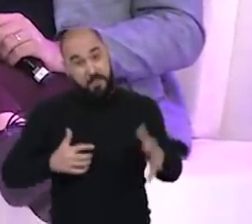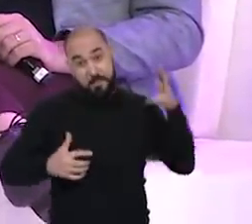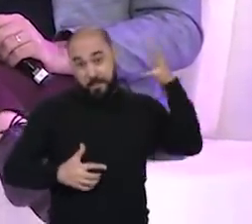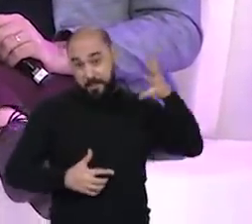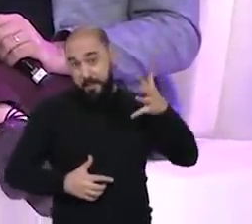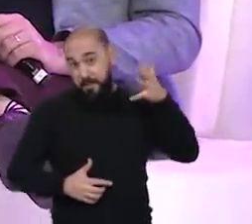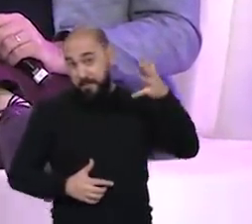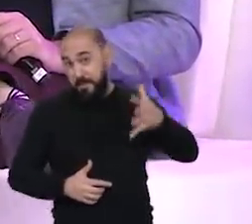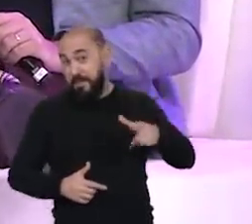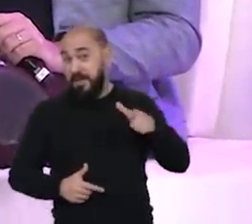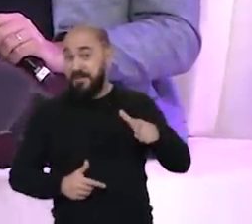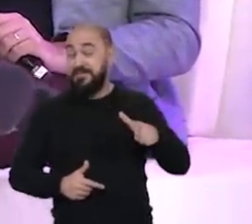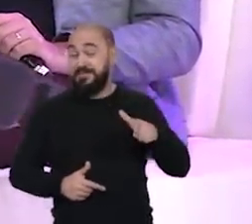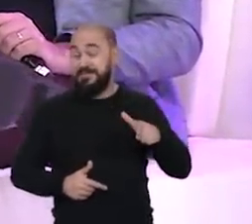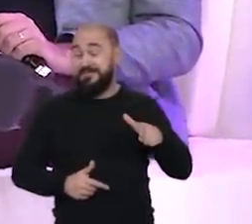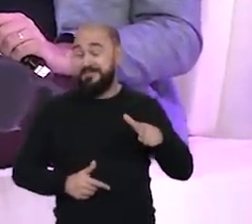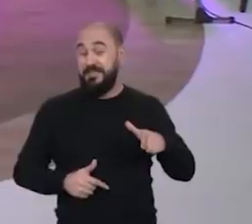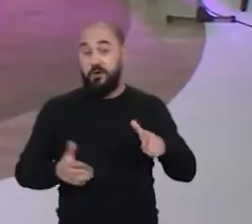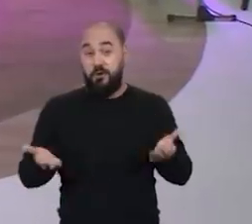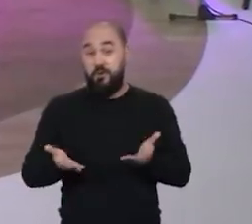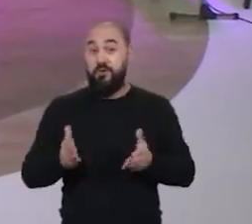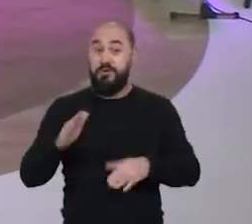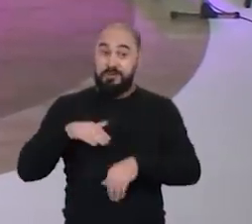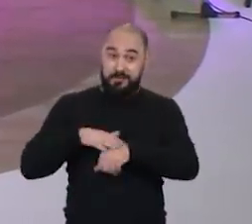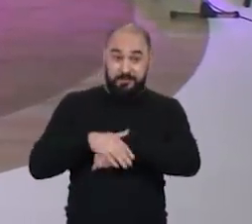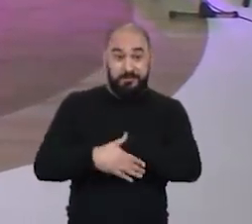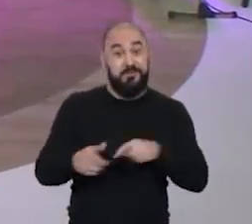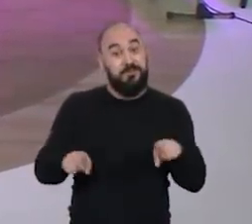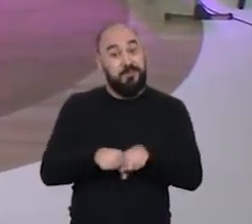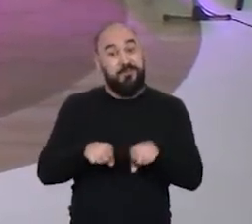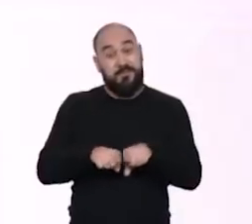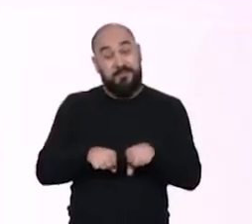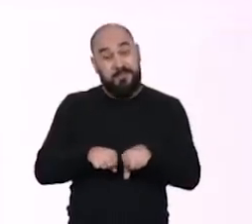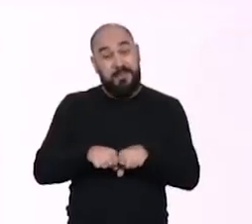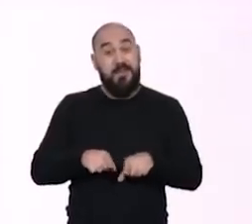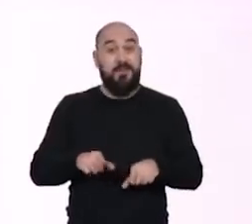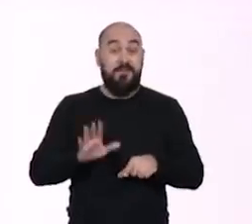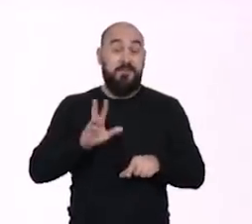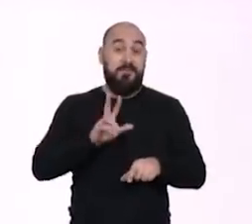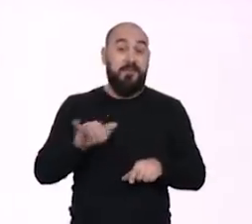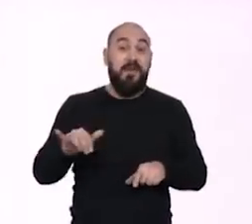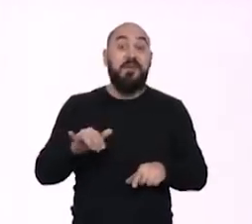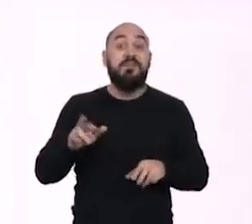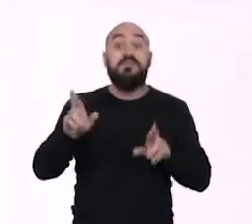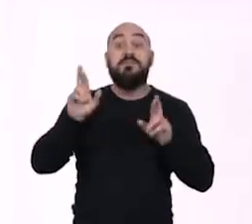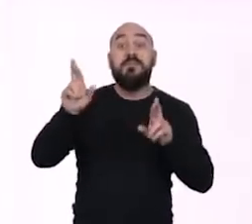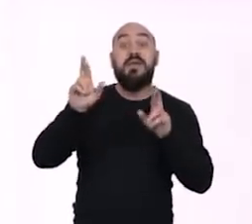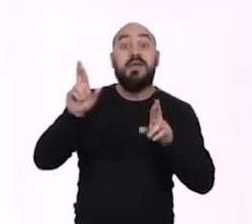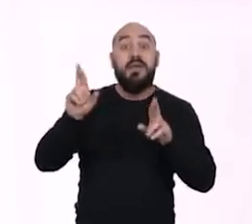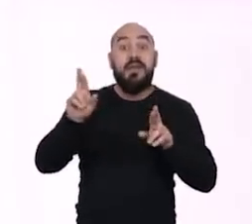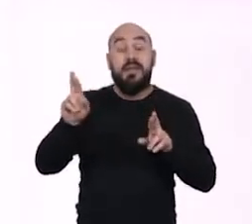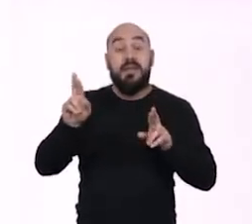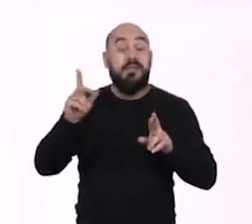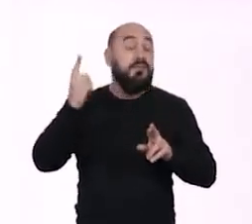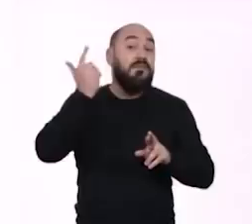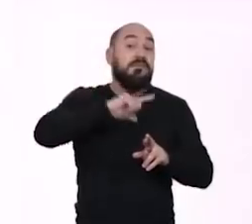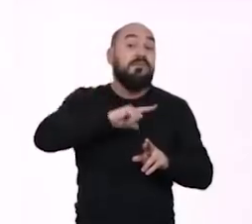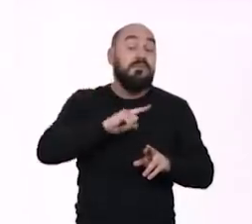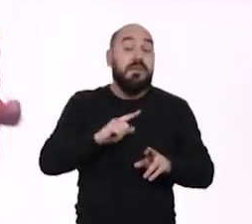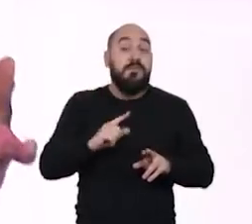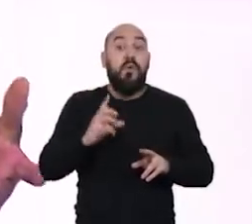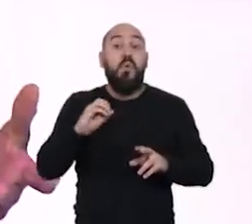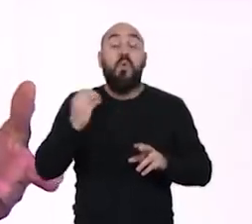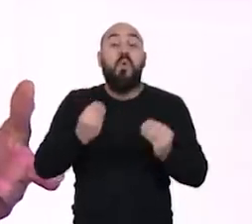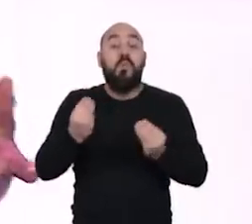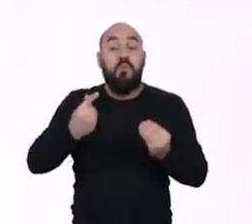todas as noites, nessa noite especial, e tem nos dado um olhar diferenciado, com esperança, para que eu e você consigamos lidar com todos